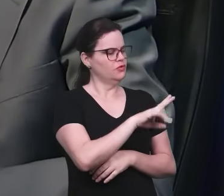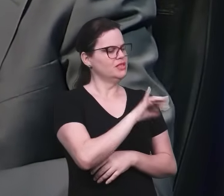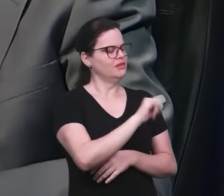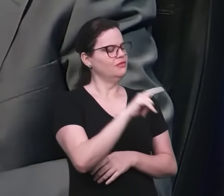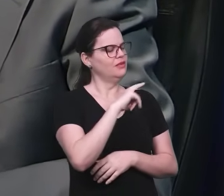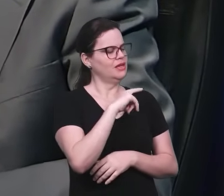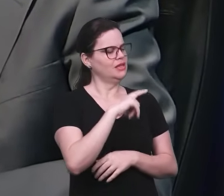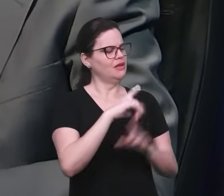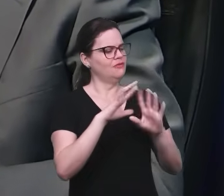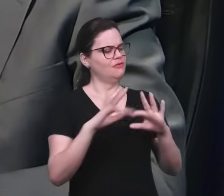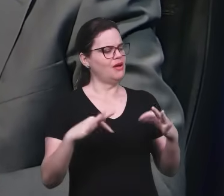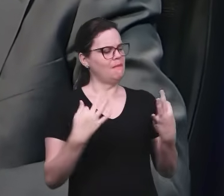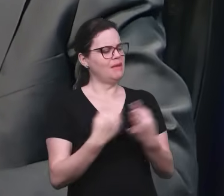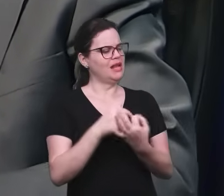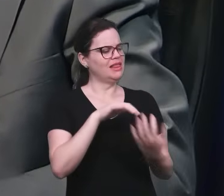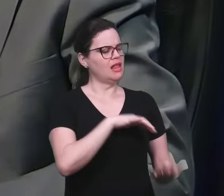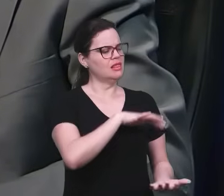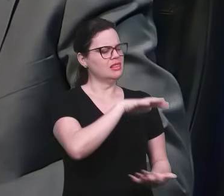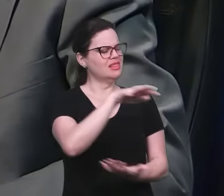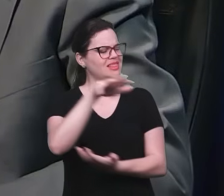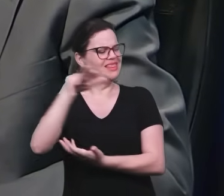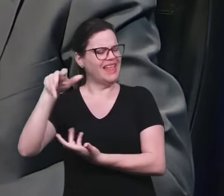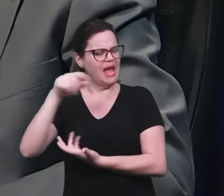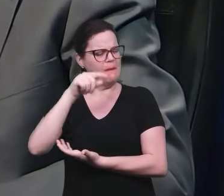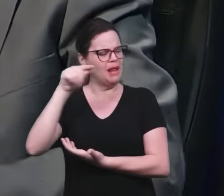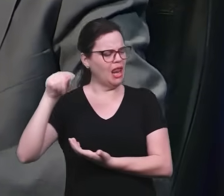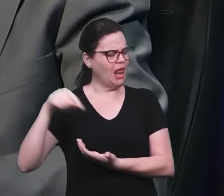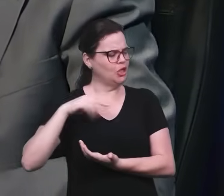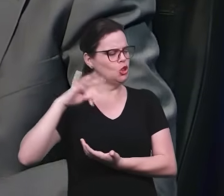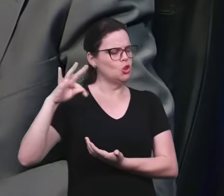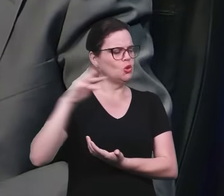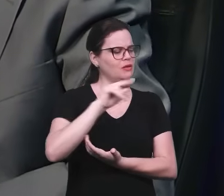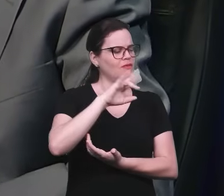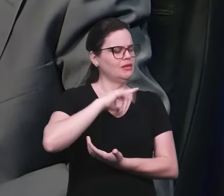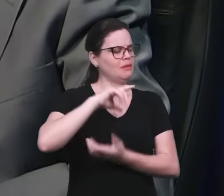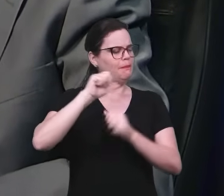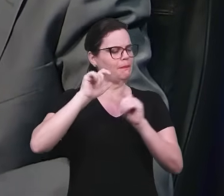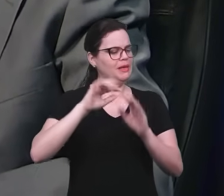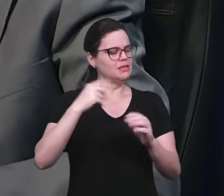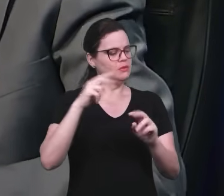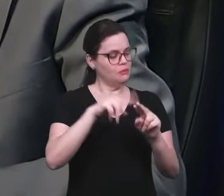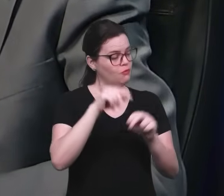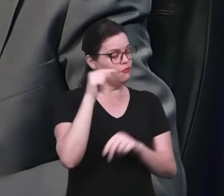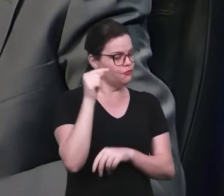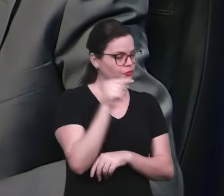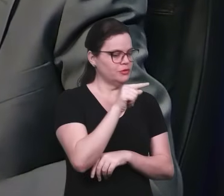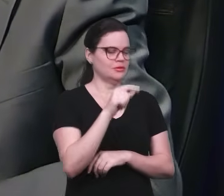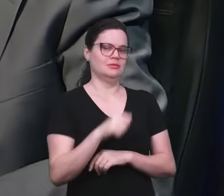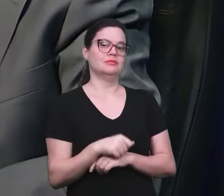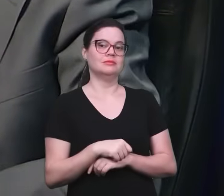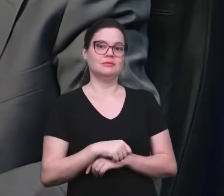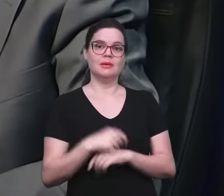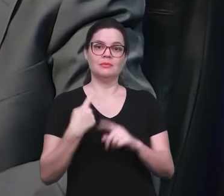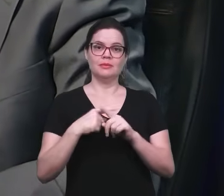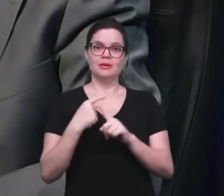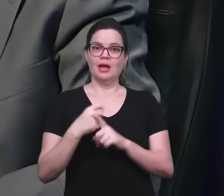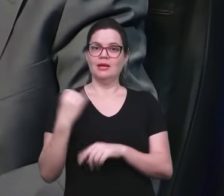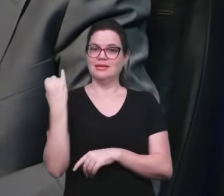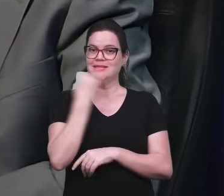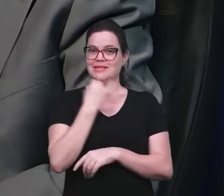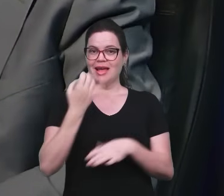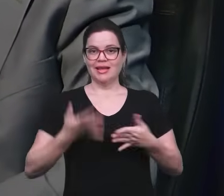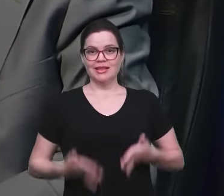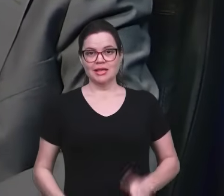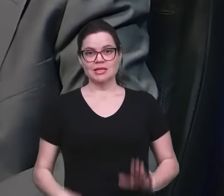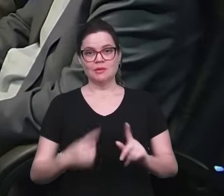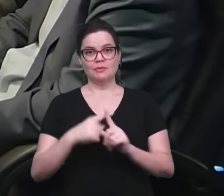as famílias sem ter descendência. Mas Glória a Deus. Isaac nasceu, então o milagre aconteceu porque Deus honrou o